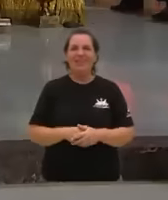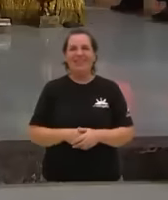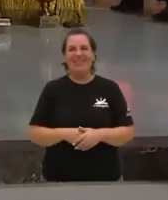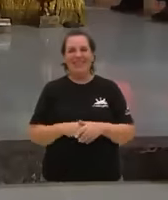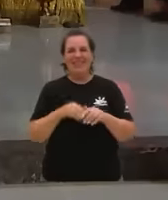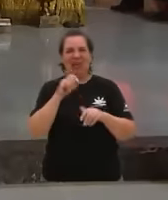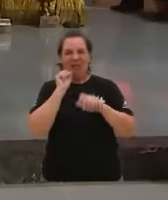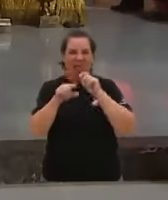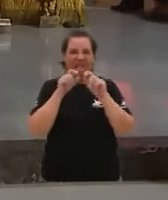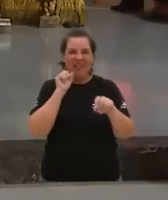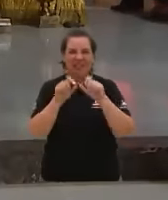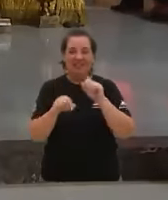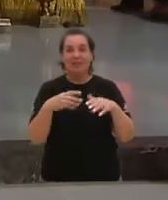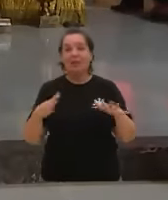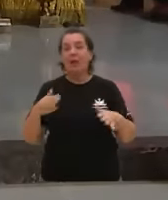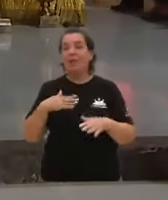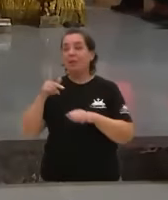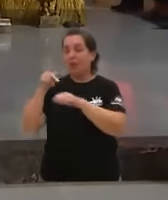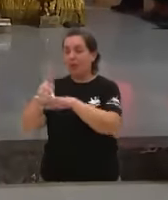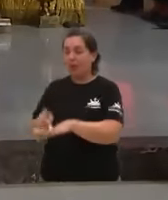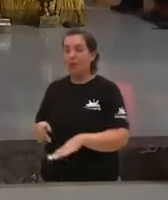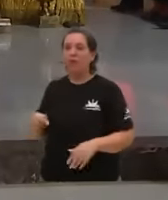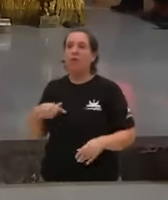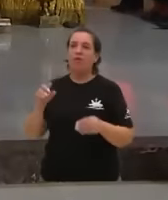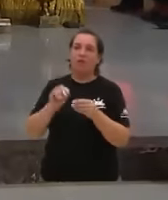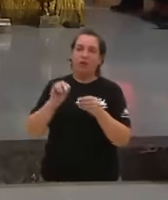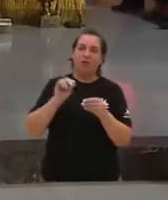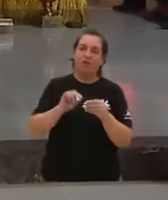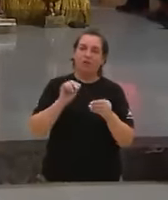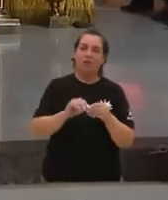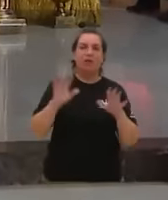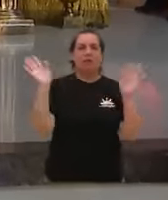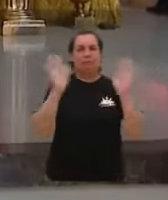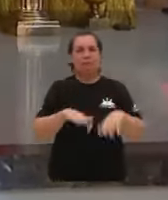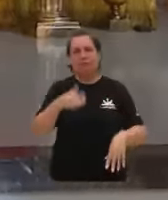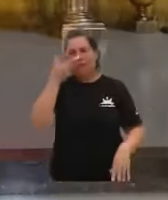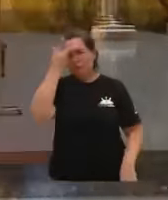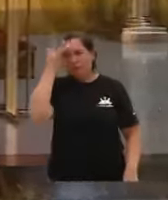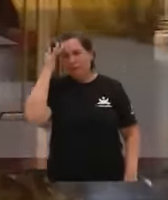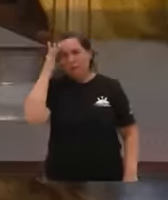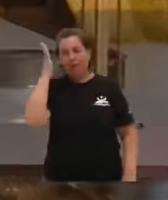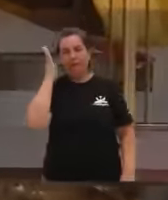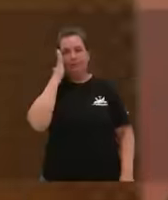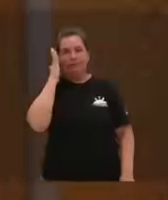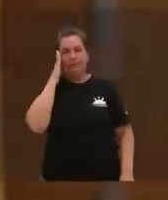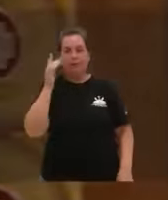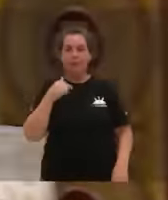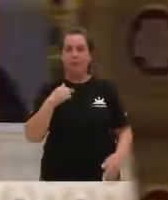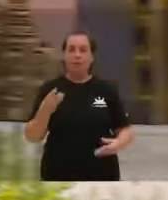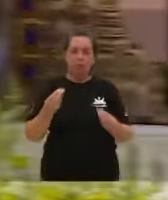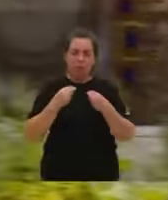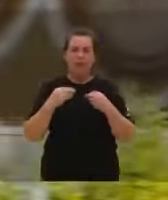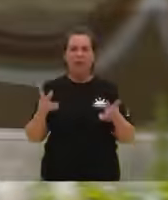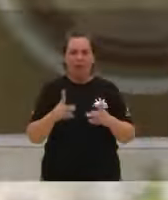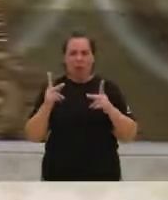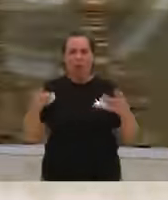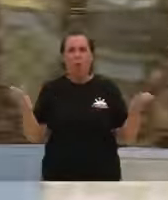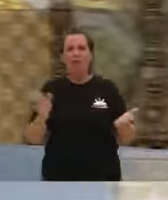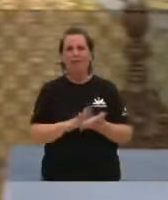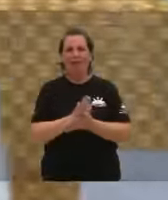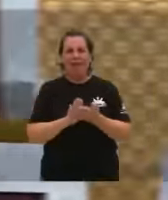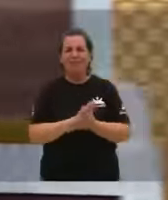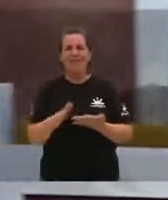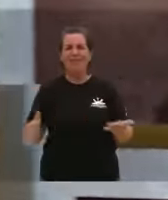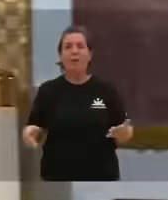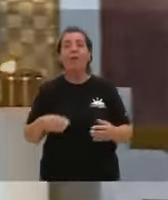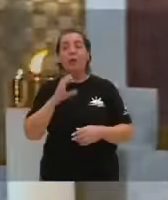meio... Meu Deus, lá na minha paróquia eu faço, ninguém me reconhece. Faço, ninguém faz nada.